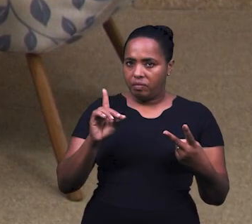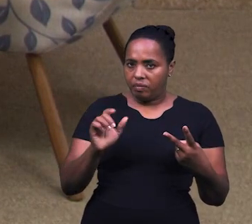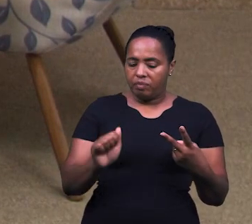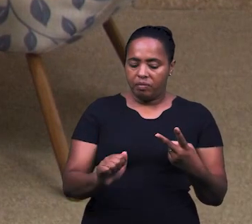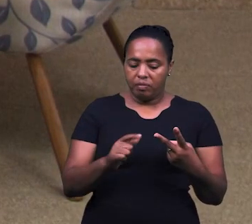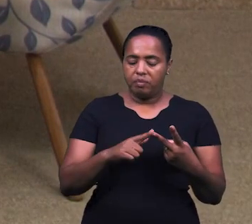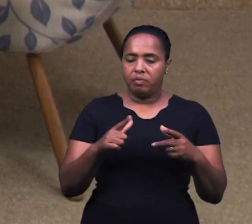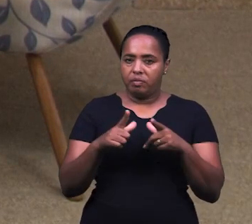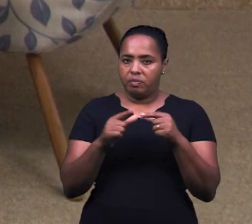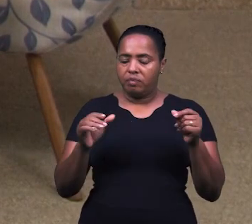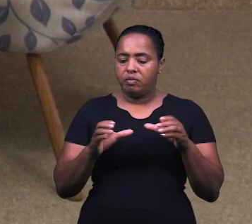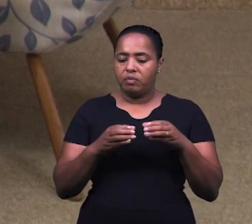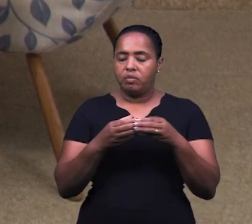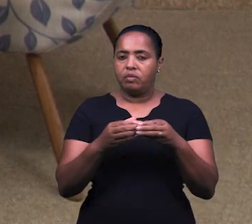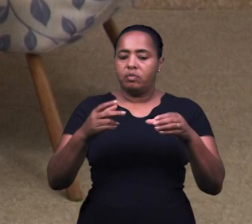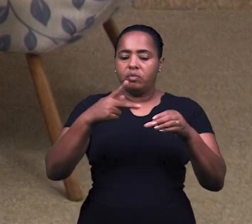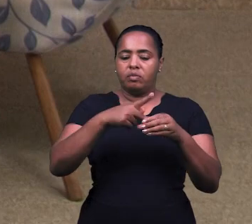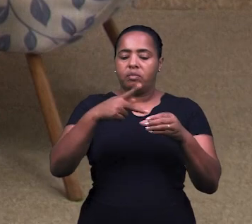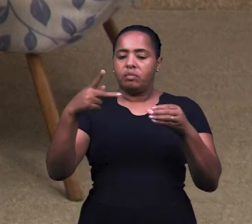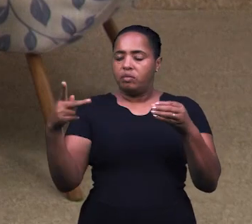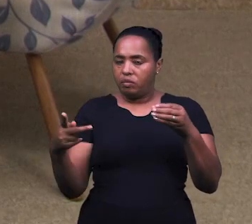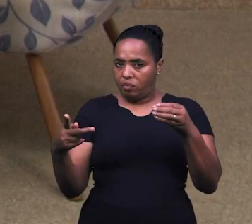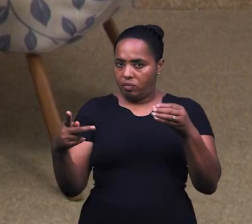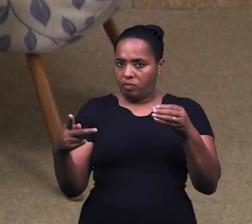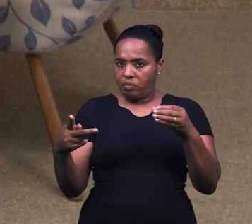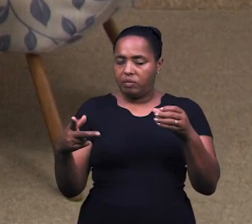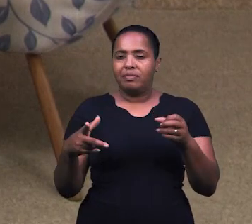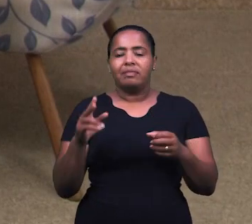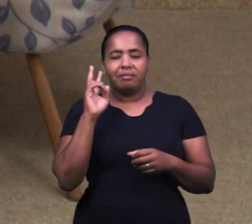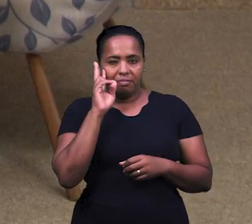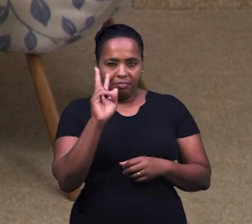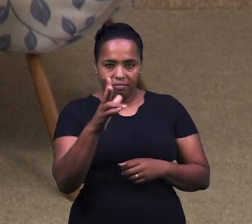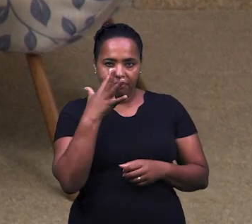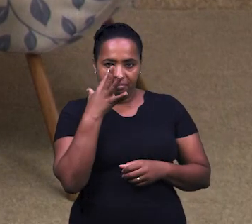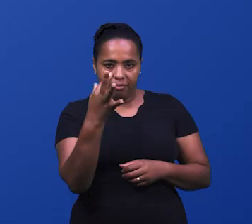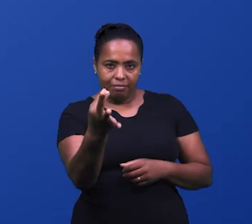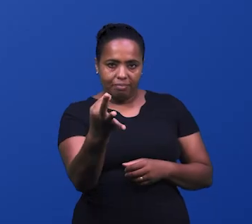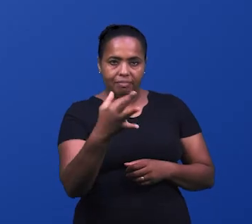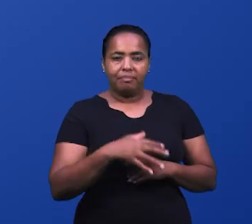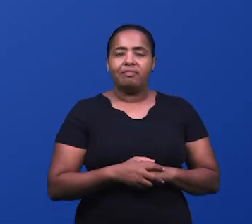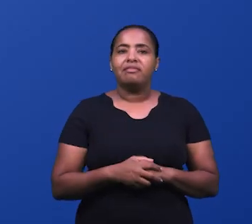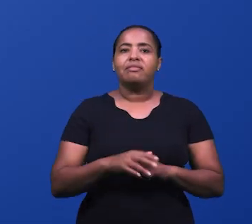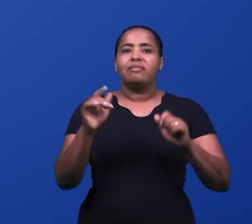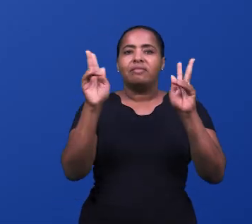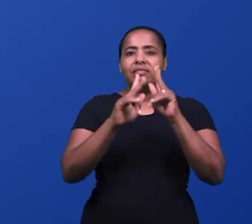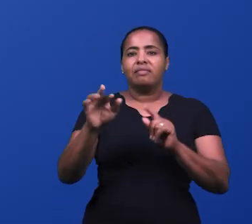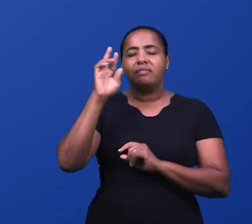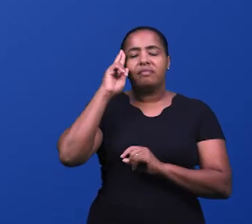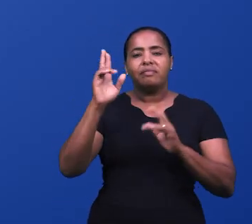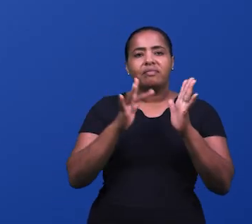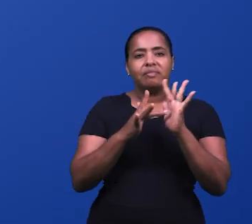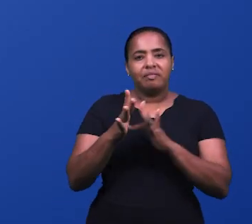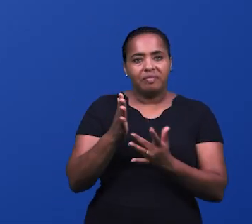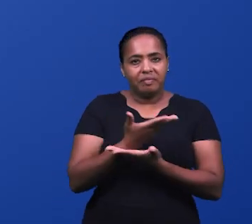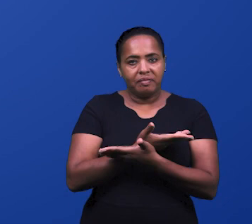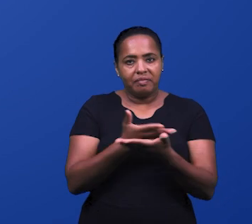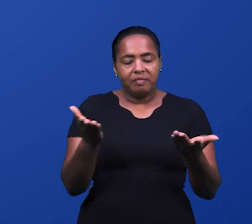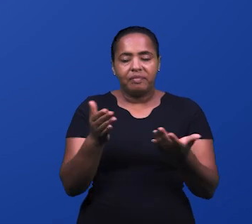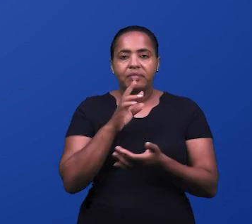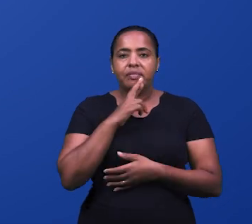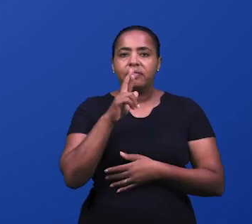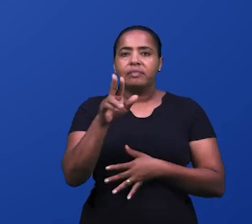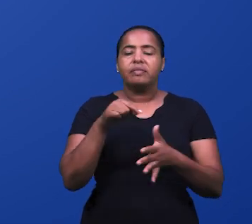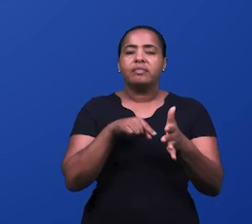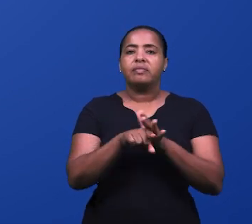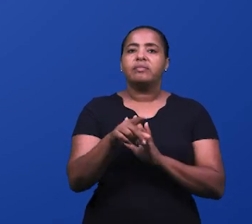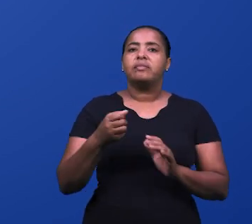também, Distrito Federal, do grupo Semente Preciosa. Vamos assistir com atenção. A paz do Senhor Jesus, meus irmãos. Respondendo à